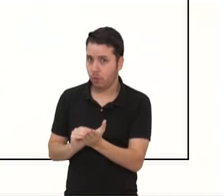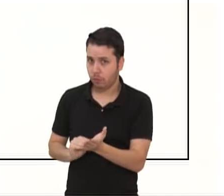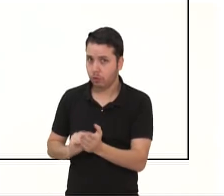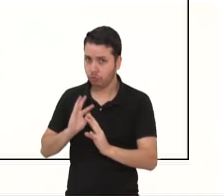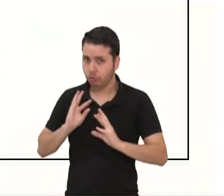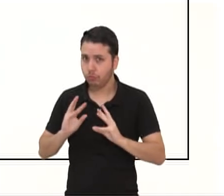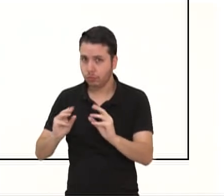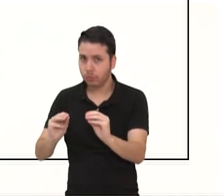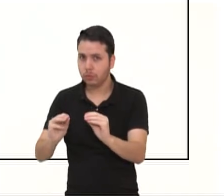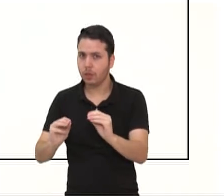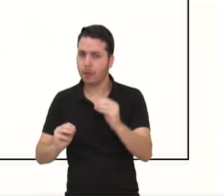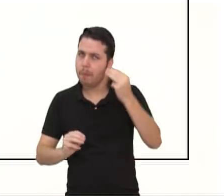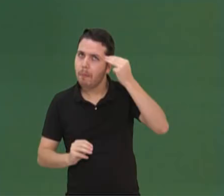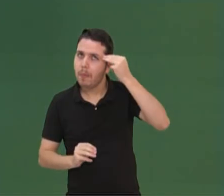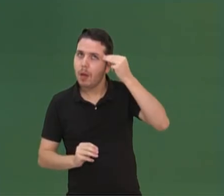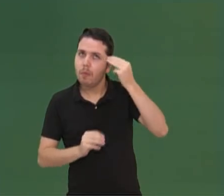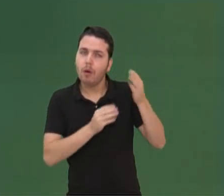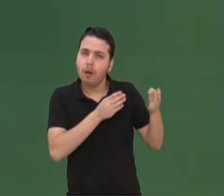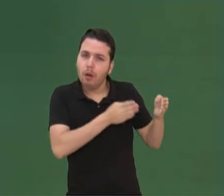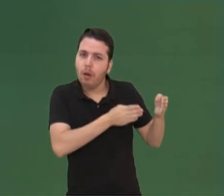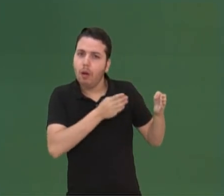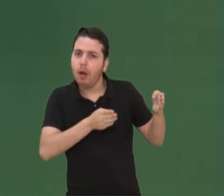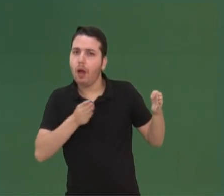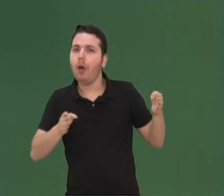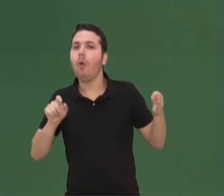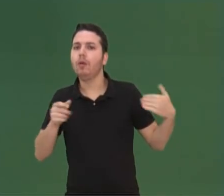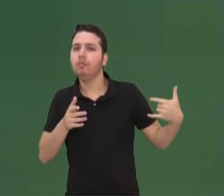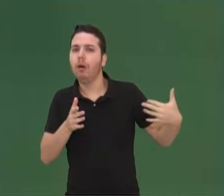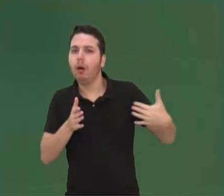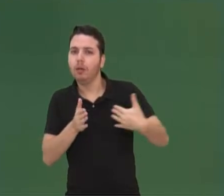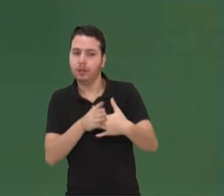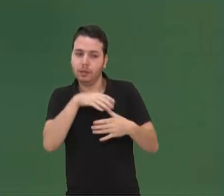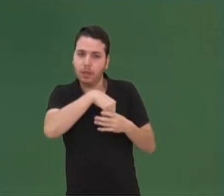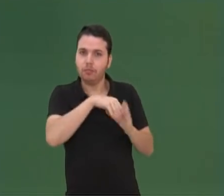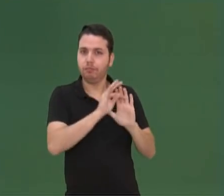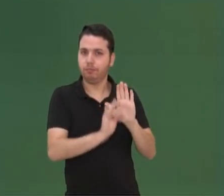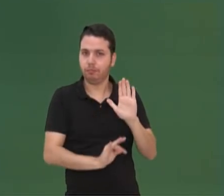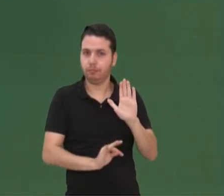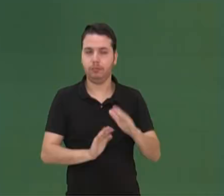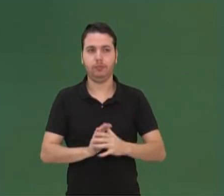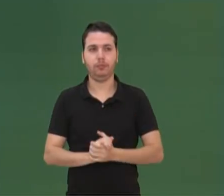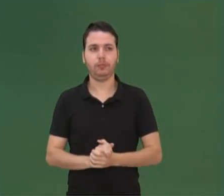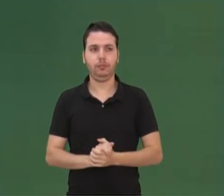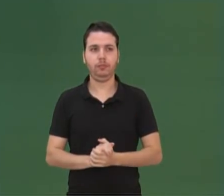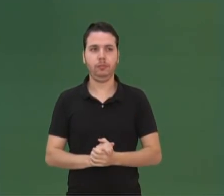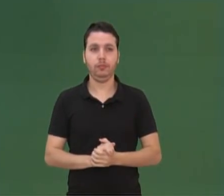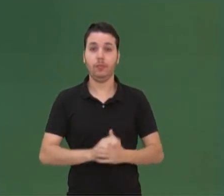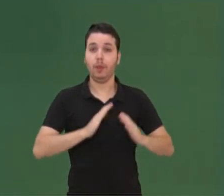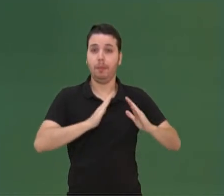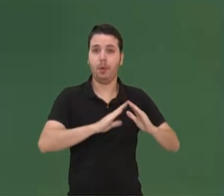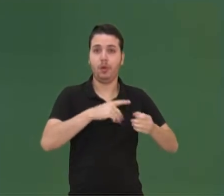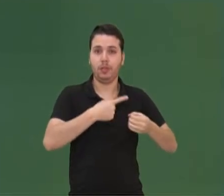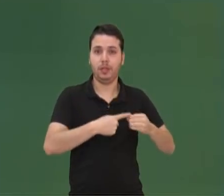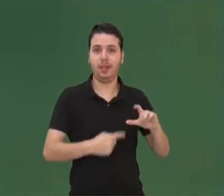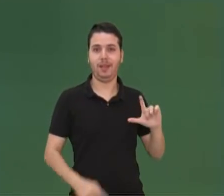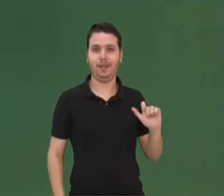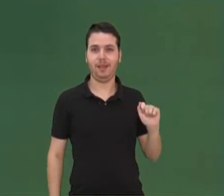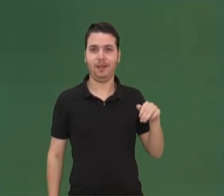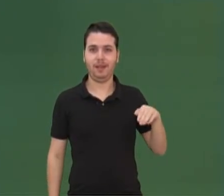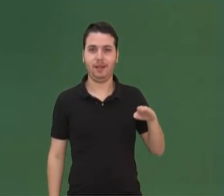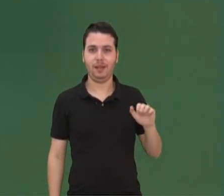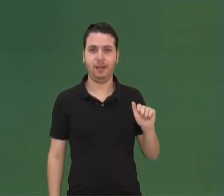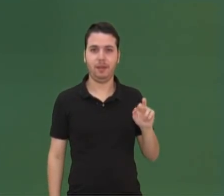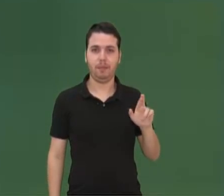né? Nossa memória, o trajeto do que veio no texto. Morou em Lambari, Três